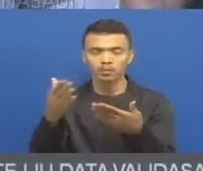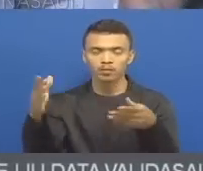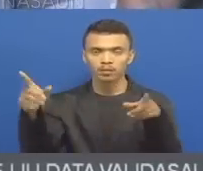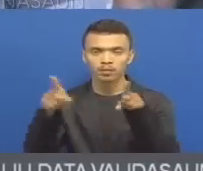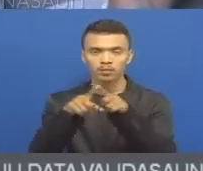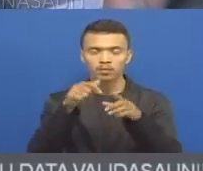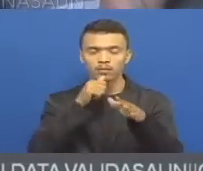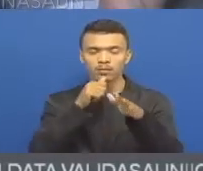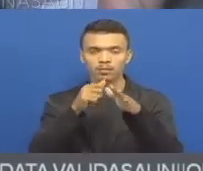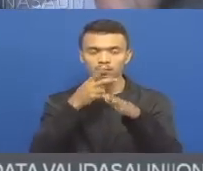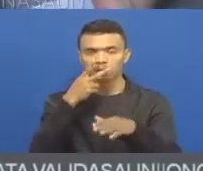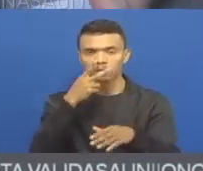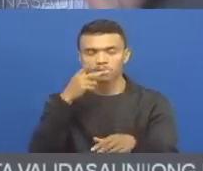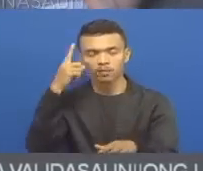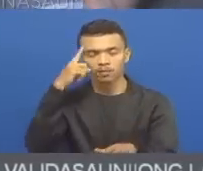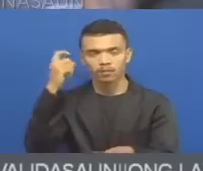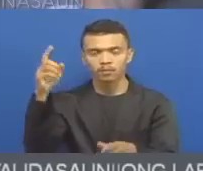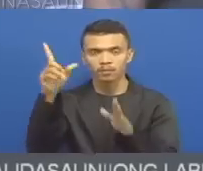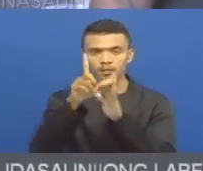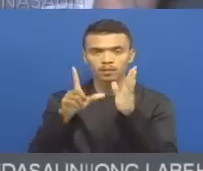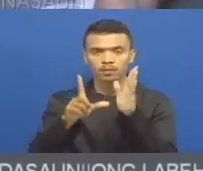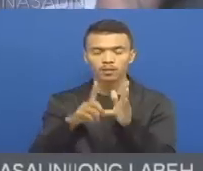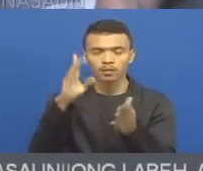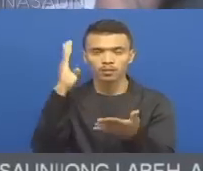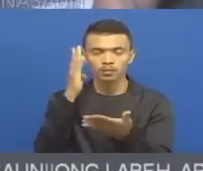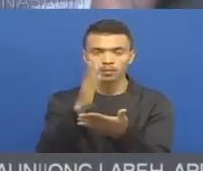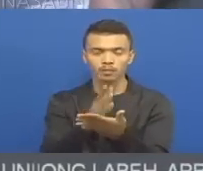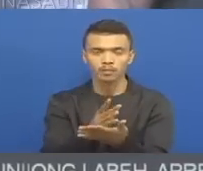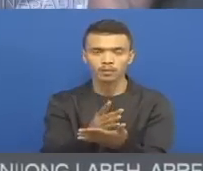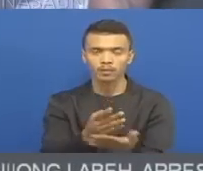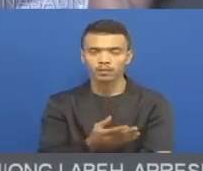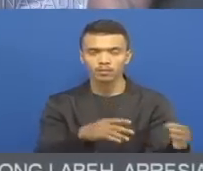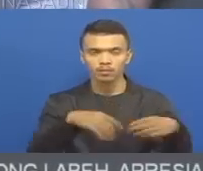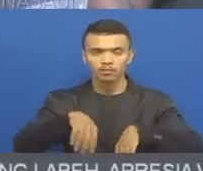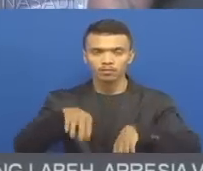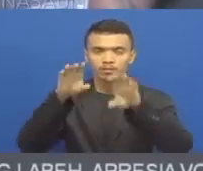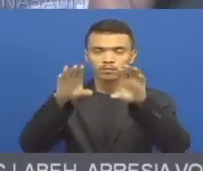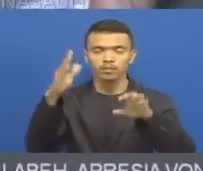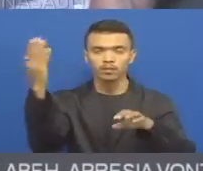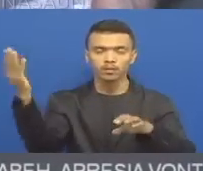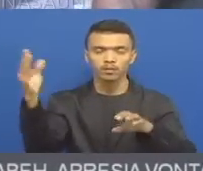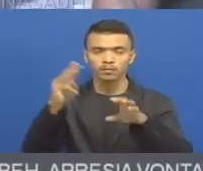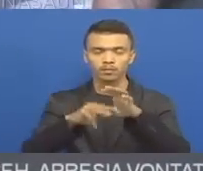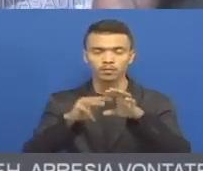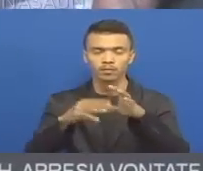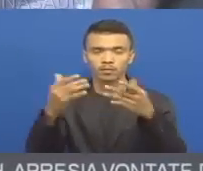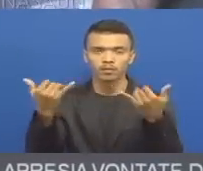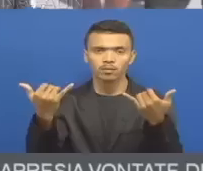Tabaco, também tem a lei Rassi, bando para o produto Hirakne a tu comercializa no mercado. Também é que o Oine também é a